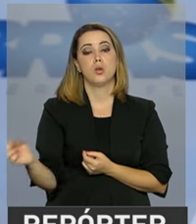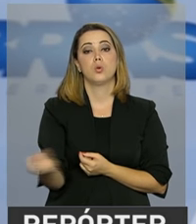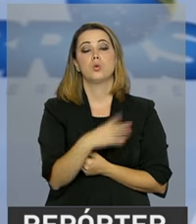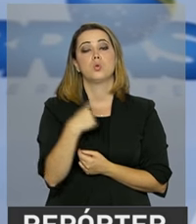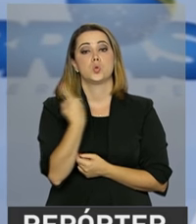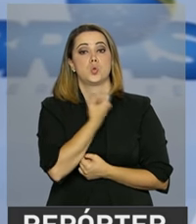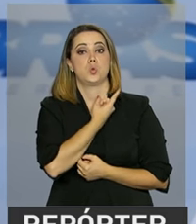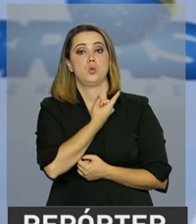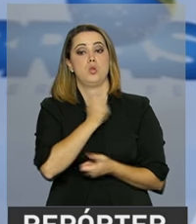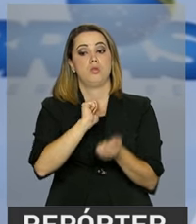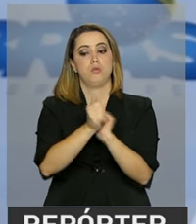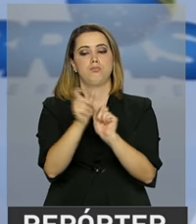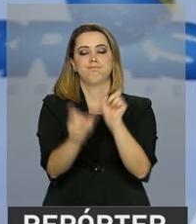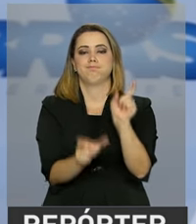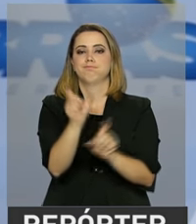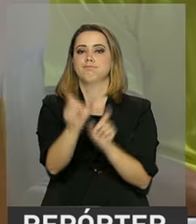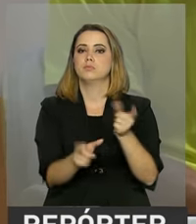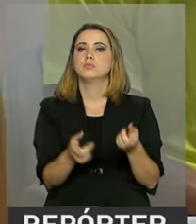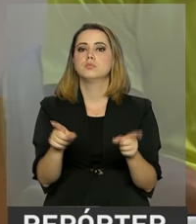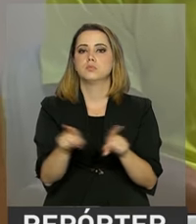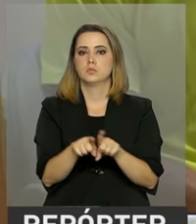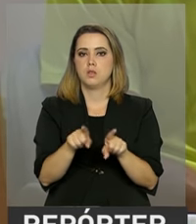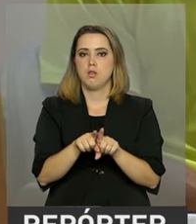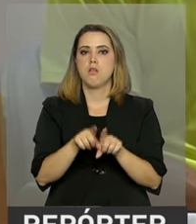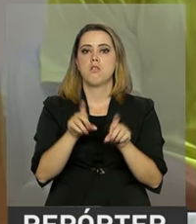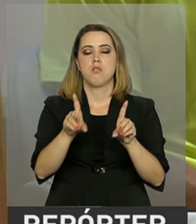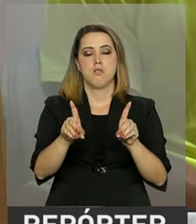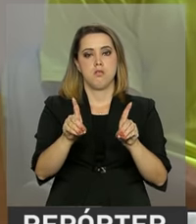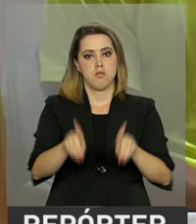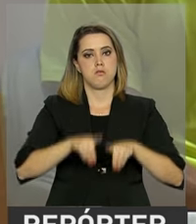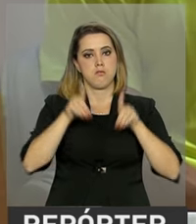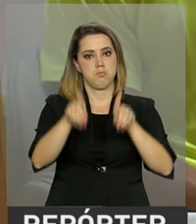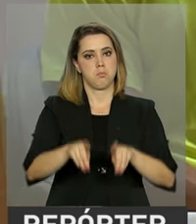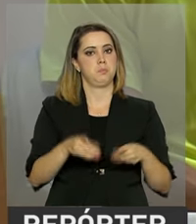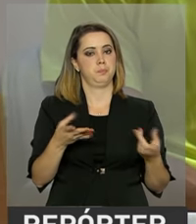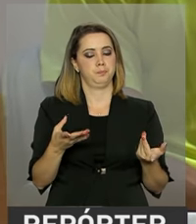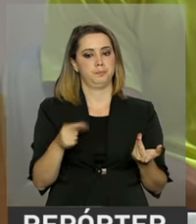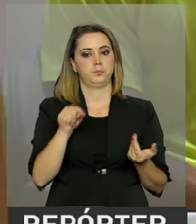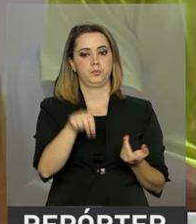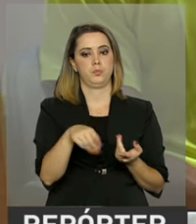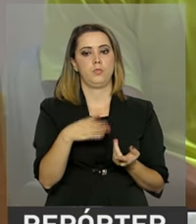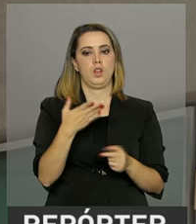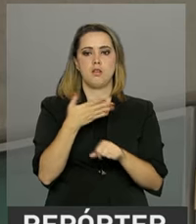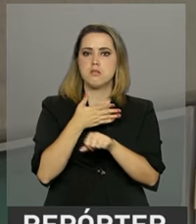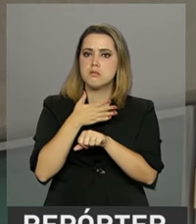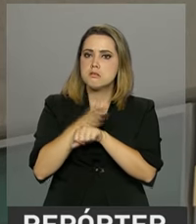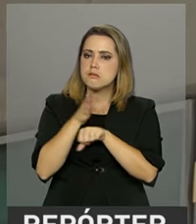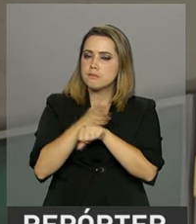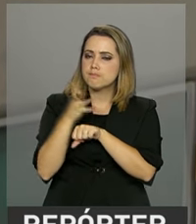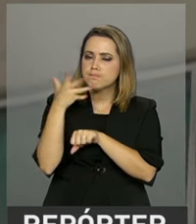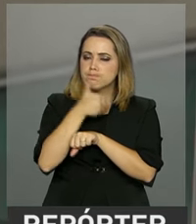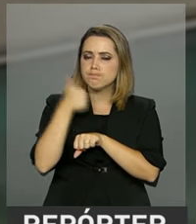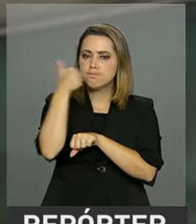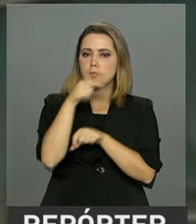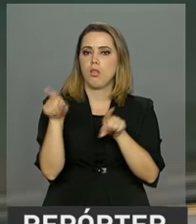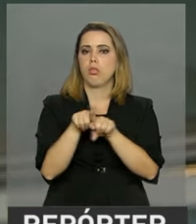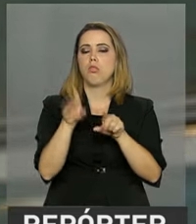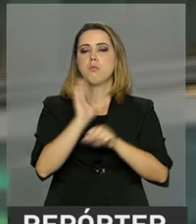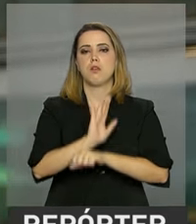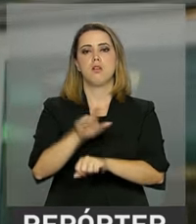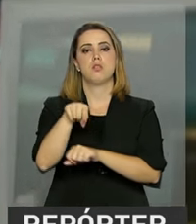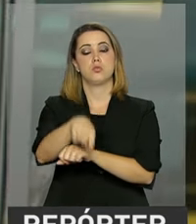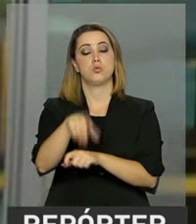nossos atletas e com nossos paratletas. Além de tratar atletas e paratletas de alto rendimento, o centro também quer